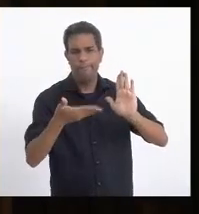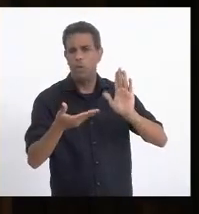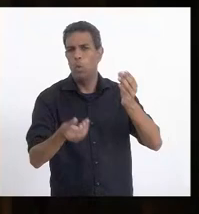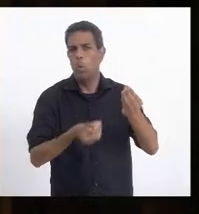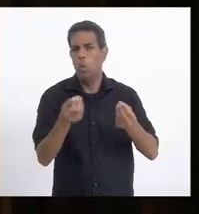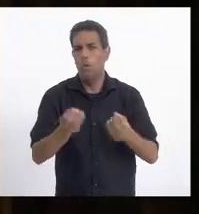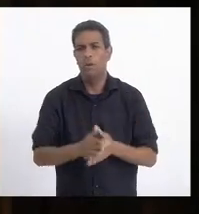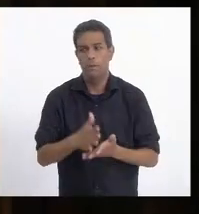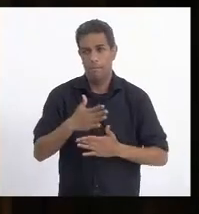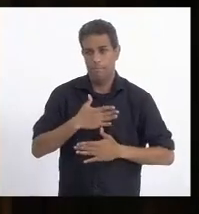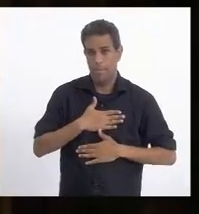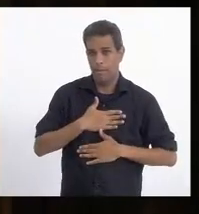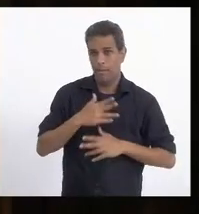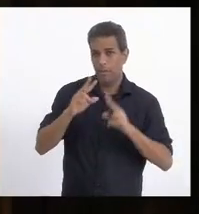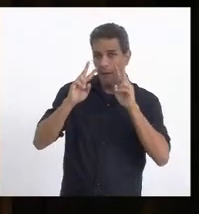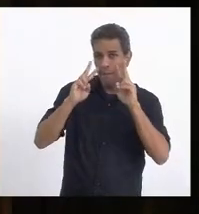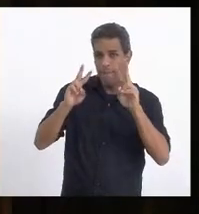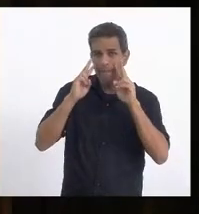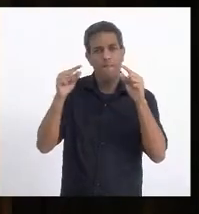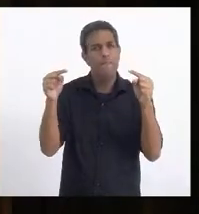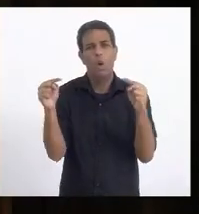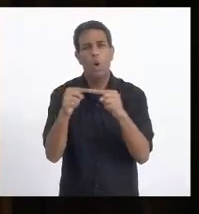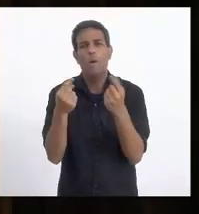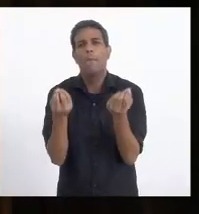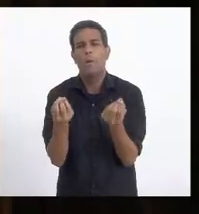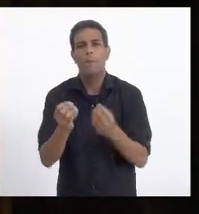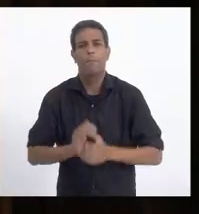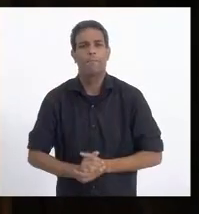o épico meu entendimento vida